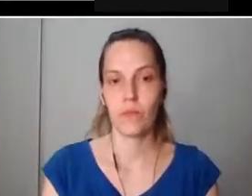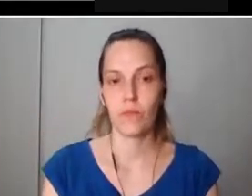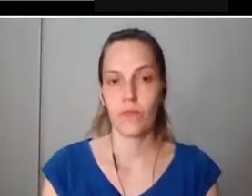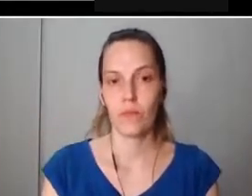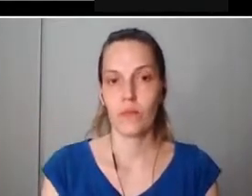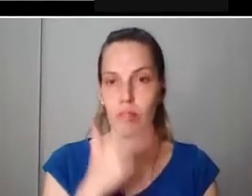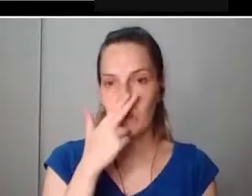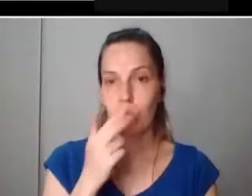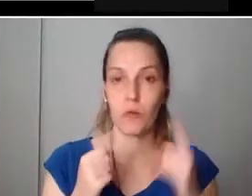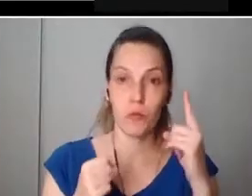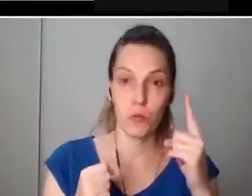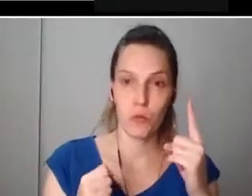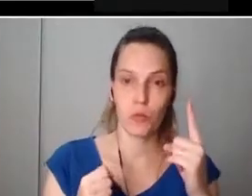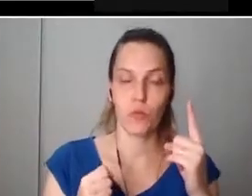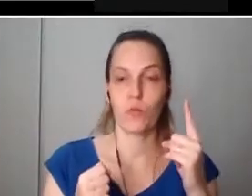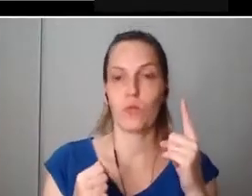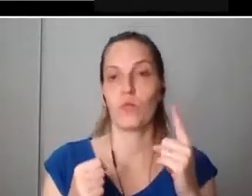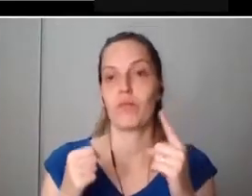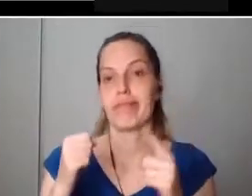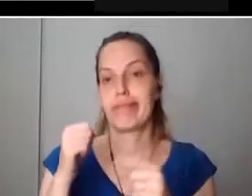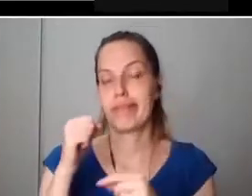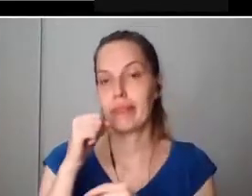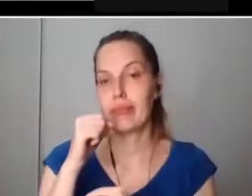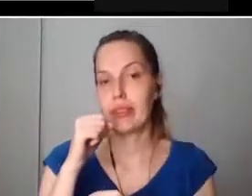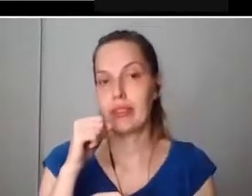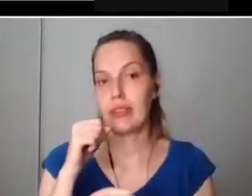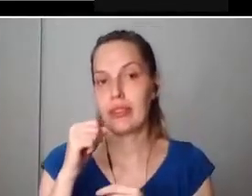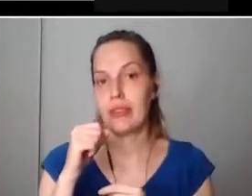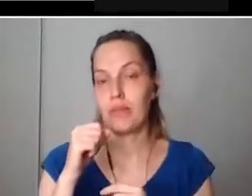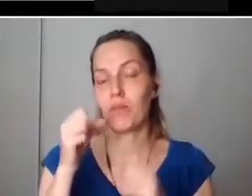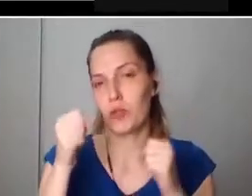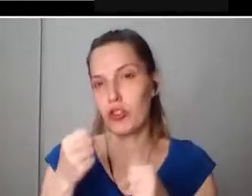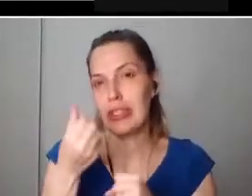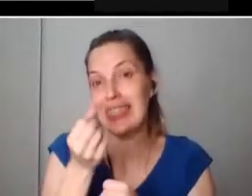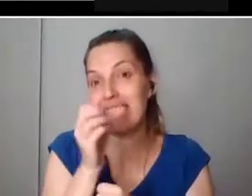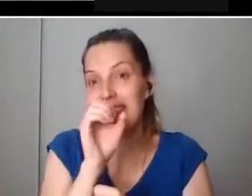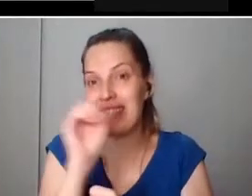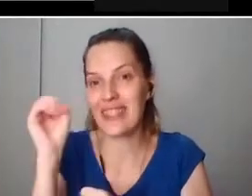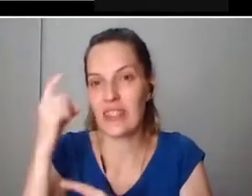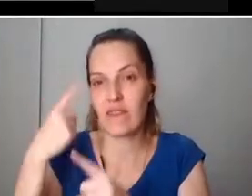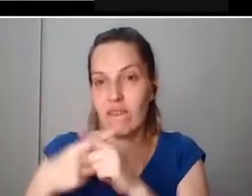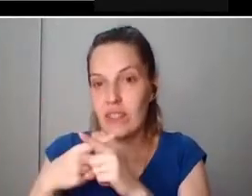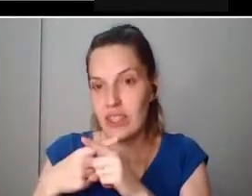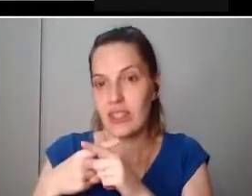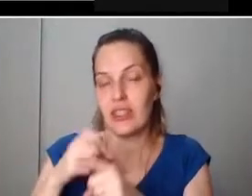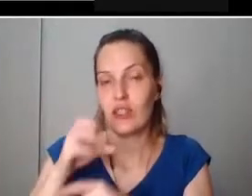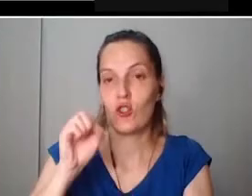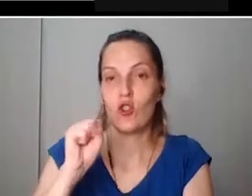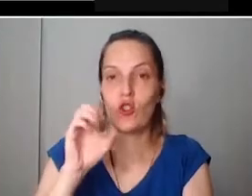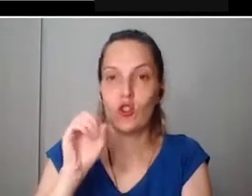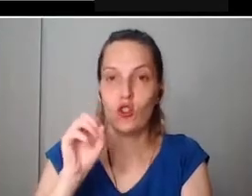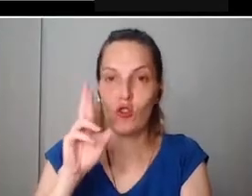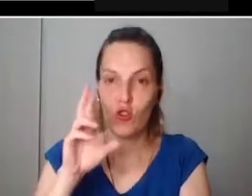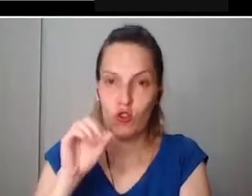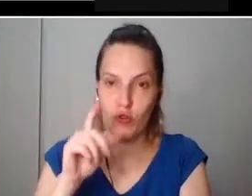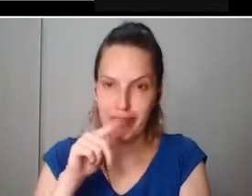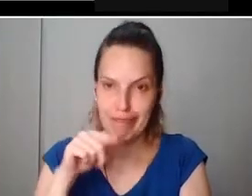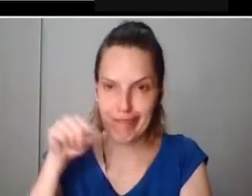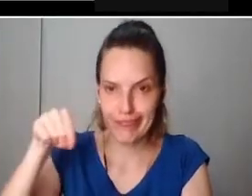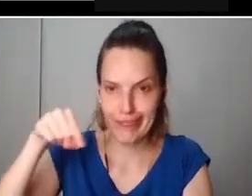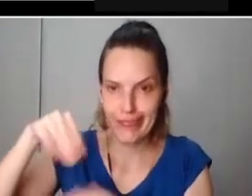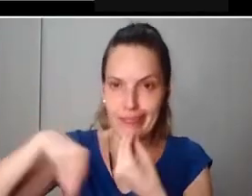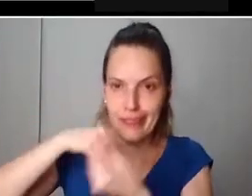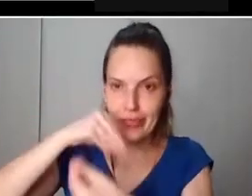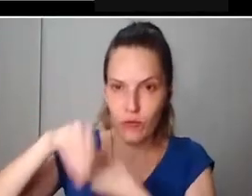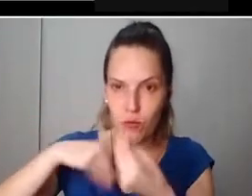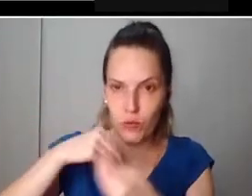para 600. Né, então, pode diluir até 600 vezes o soro. E o legal é a comparação da vacina com o